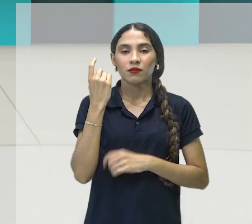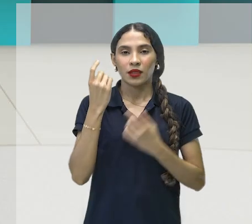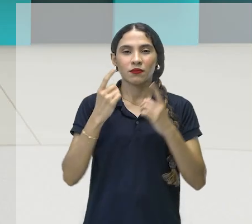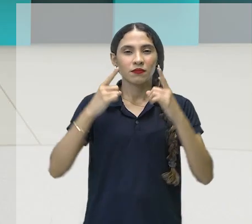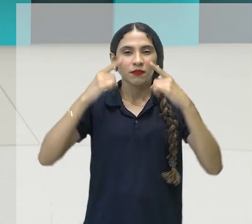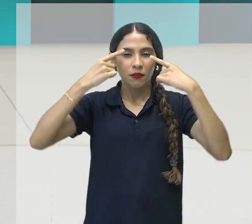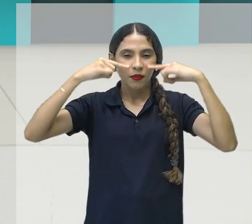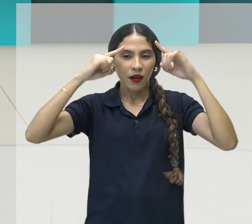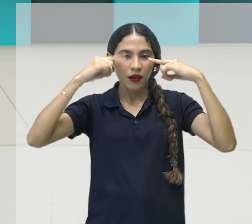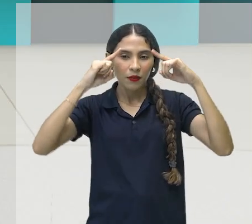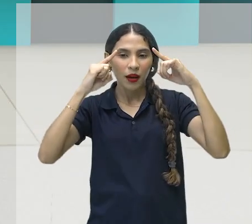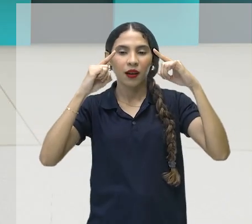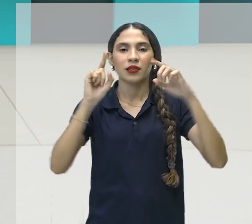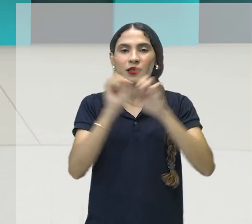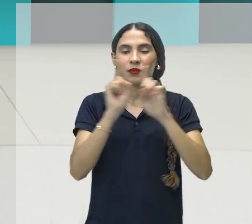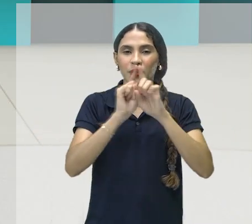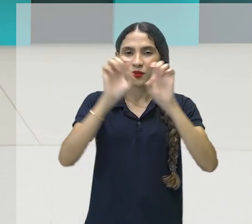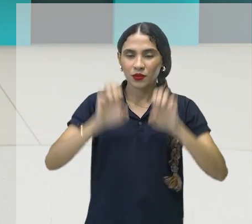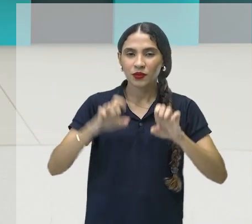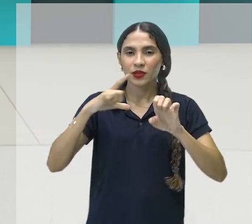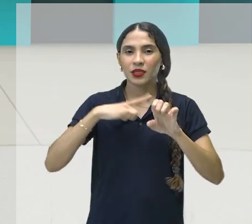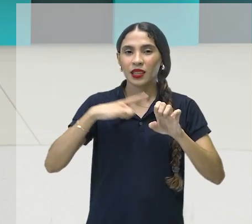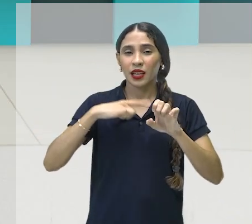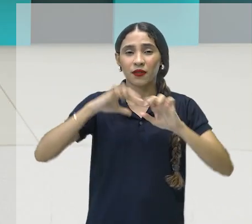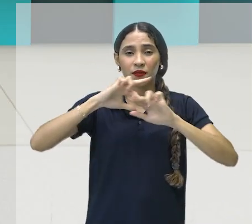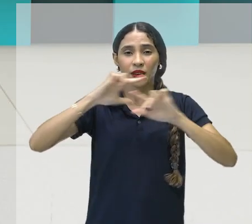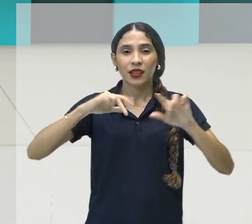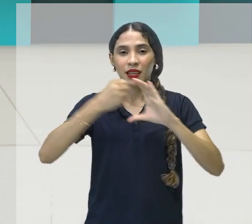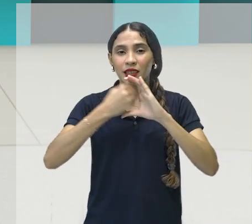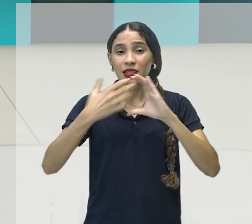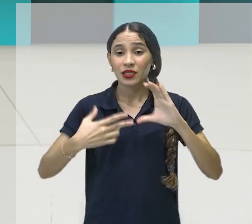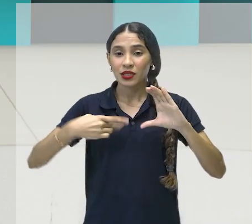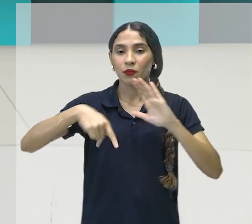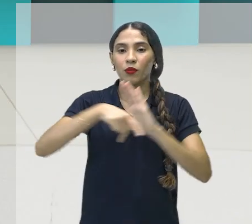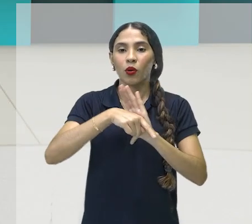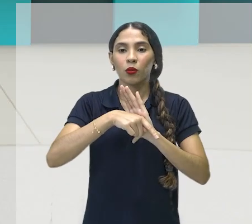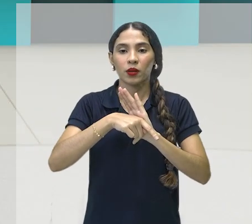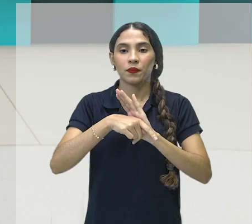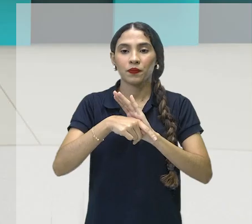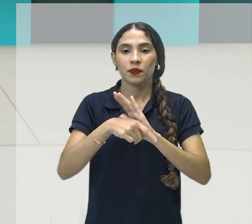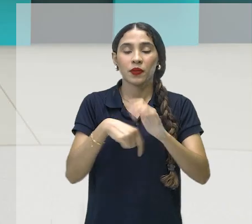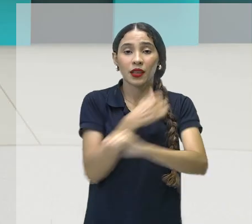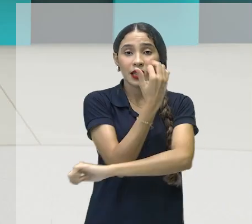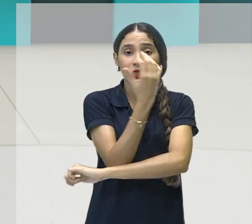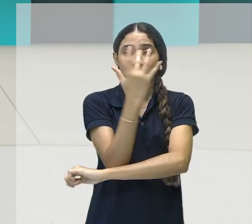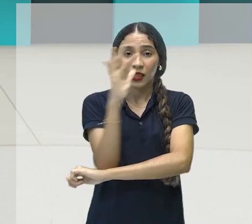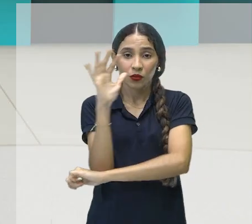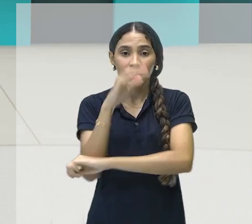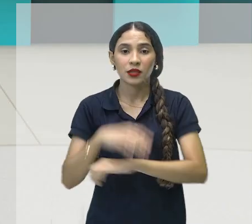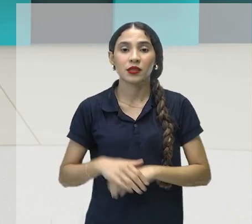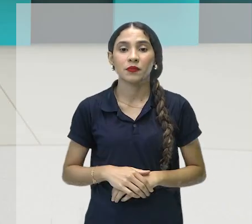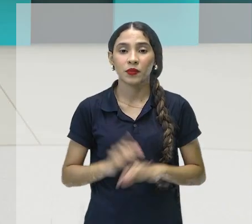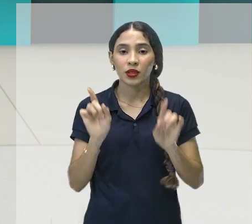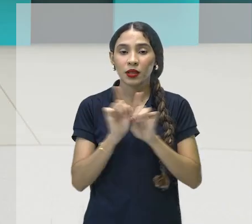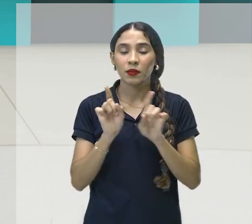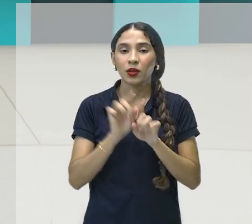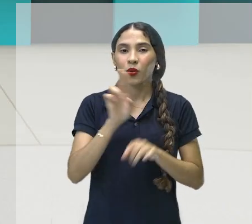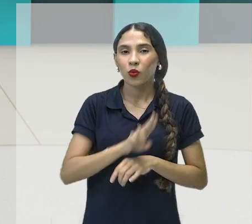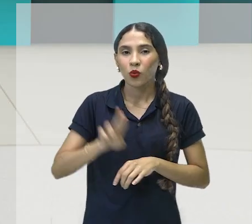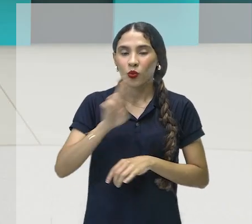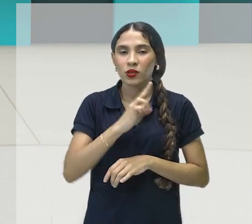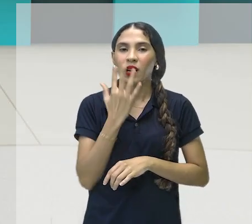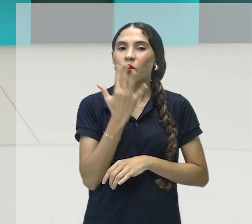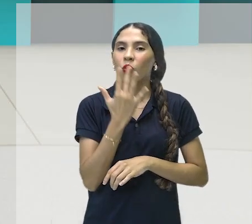maquiagem e montagem que sempre envolve elementos da natureza. Ela